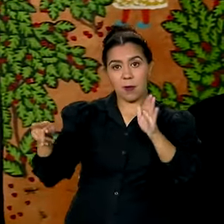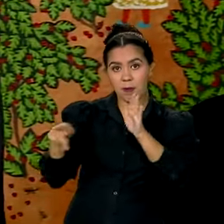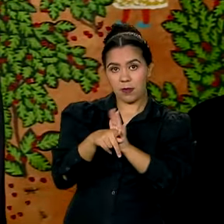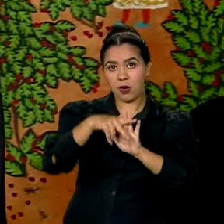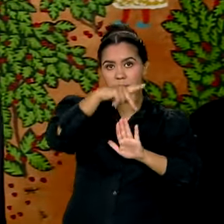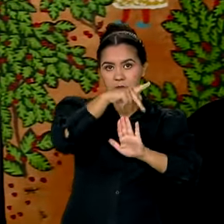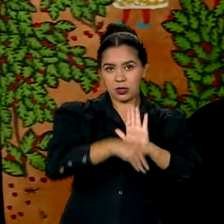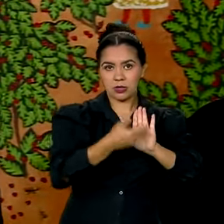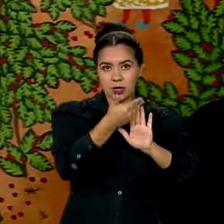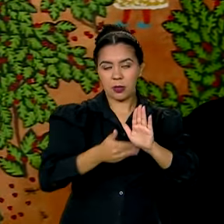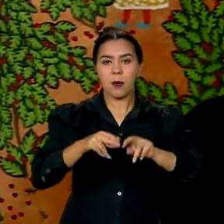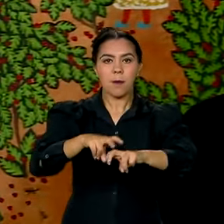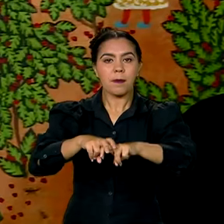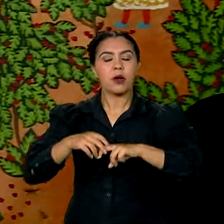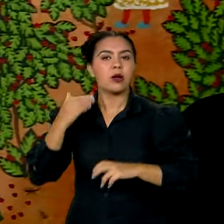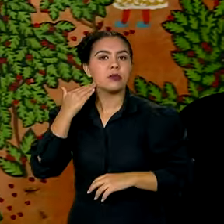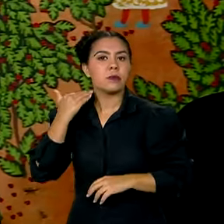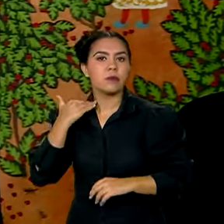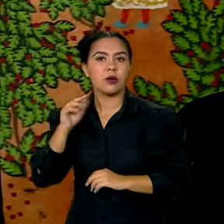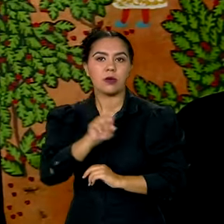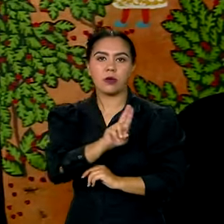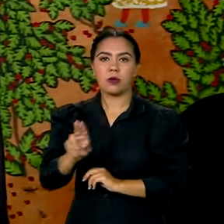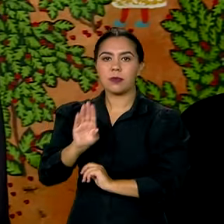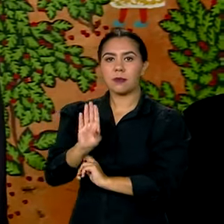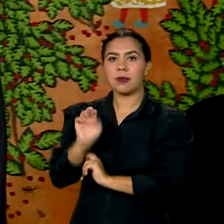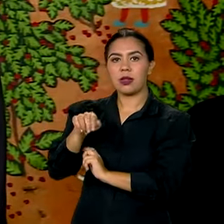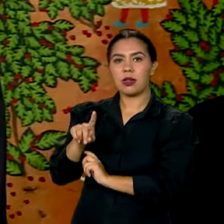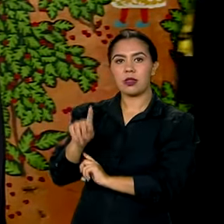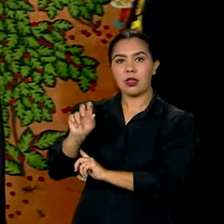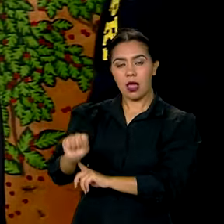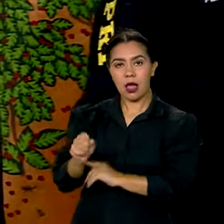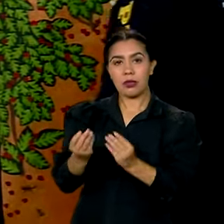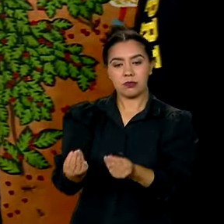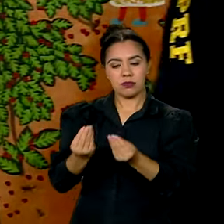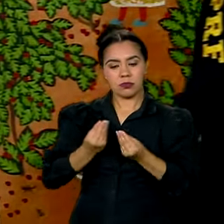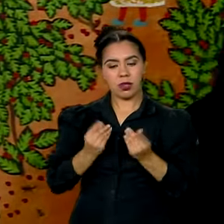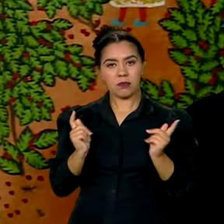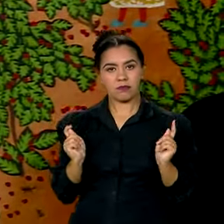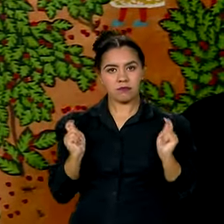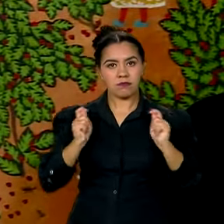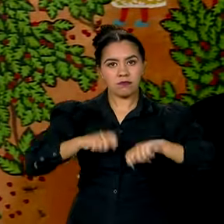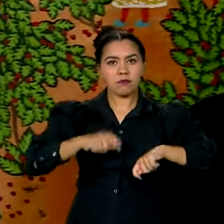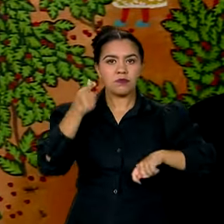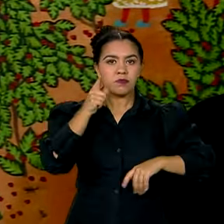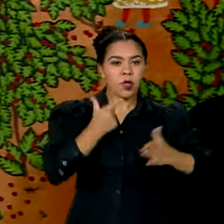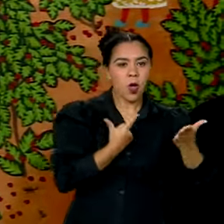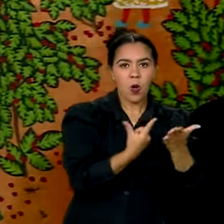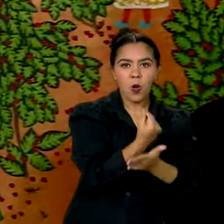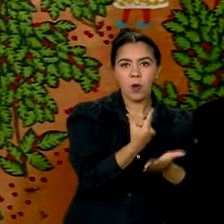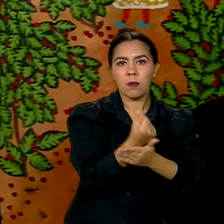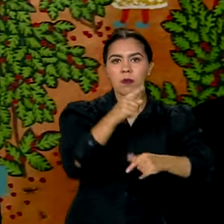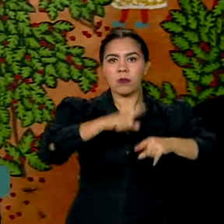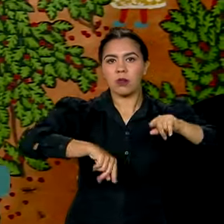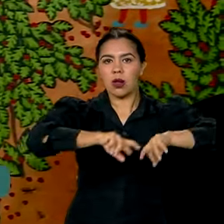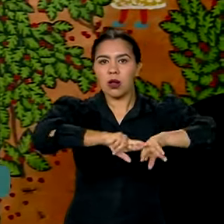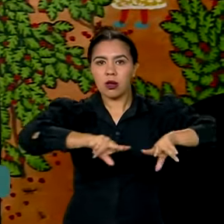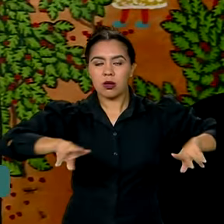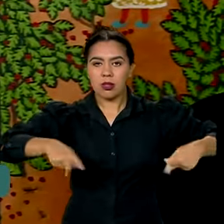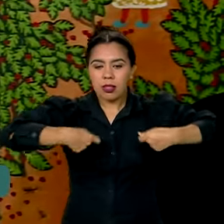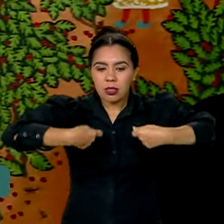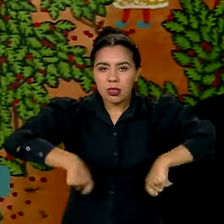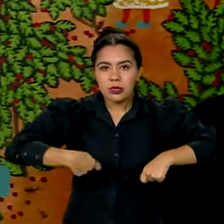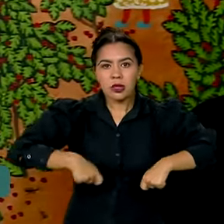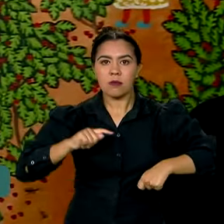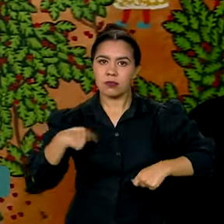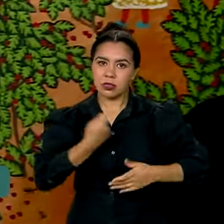por meio do BNDES permitirão que nós adquiramos os equipamentos necessários para fazermos um